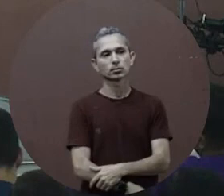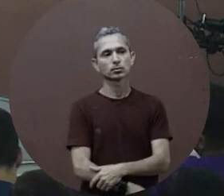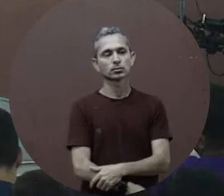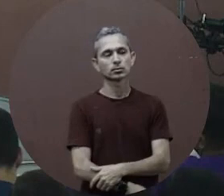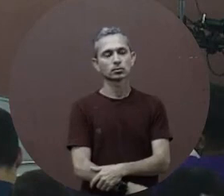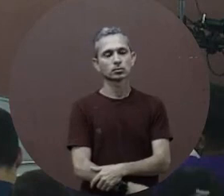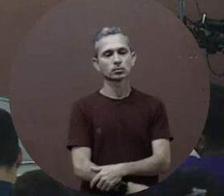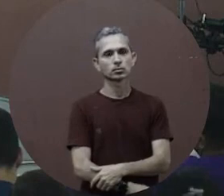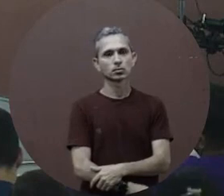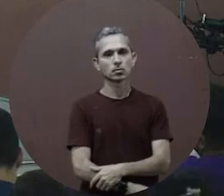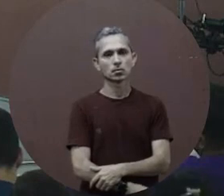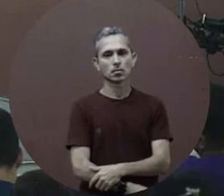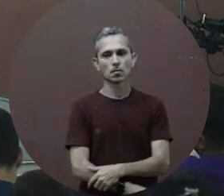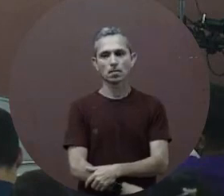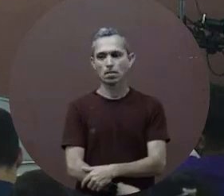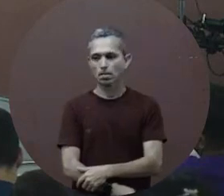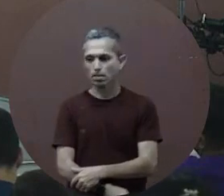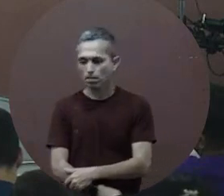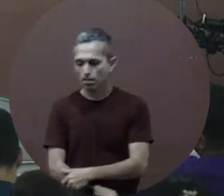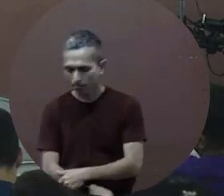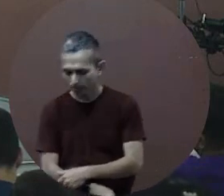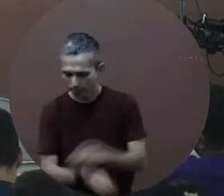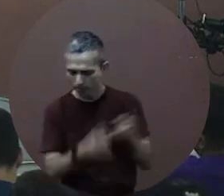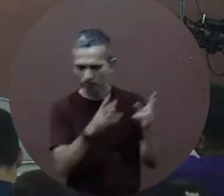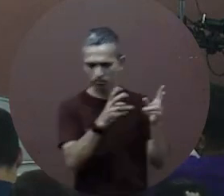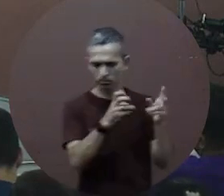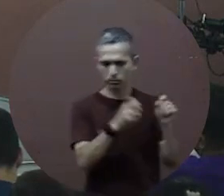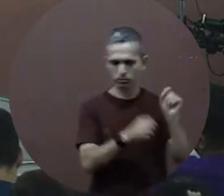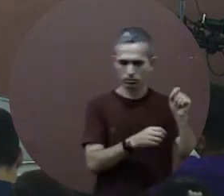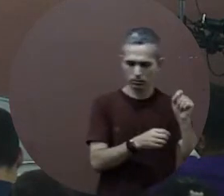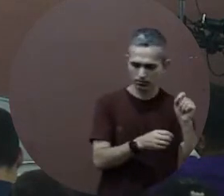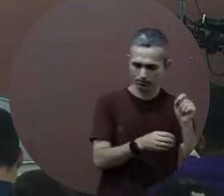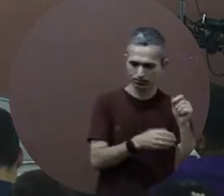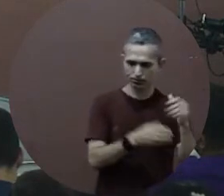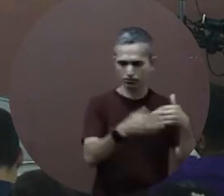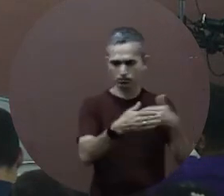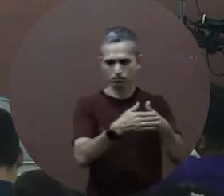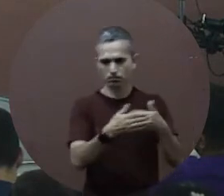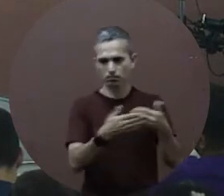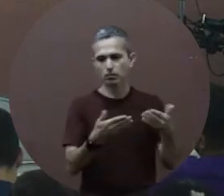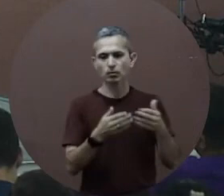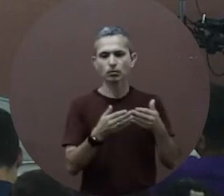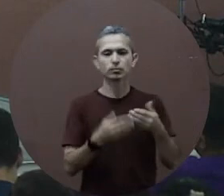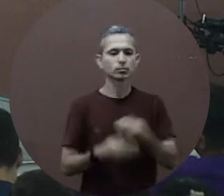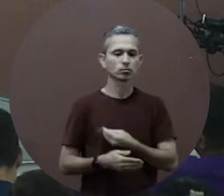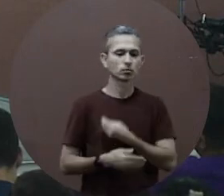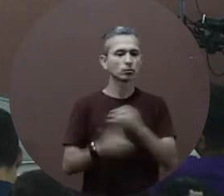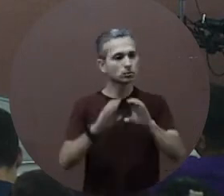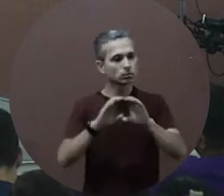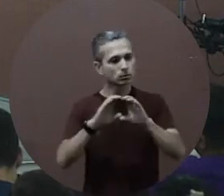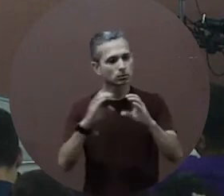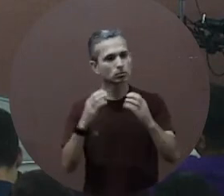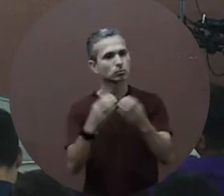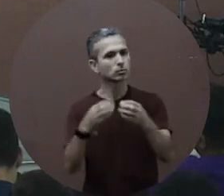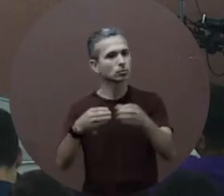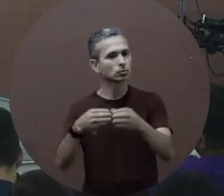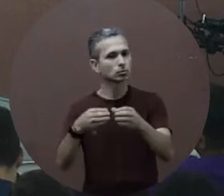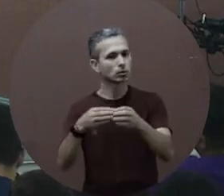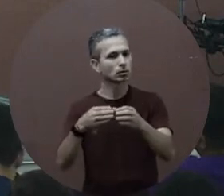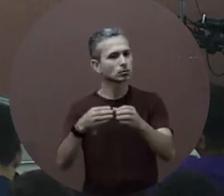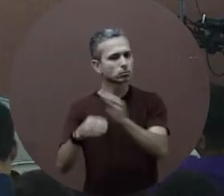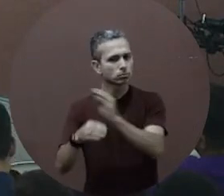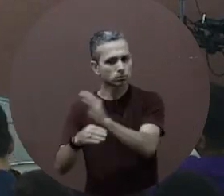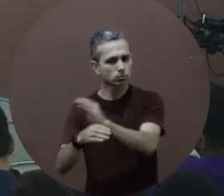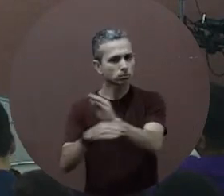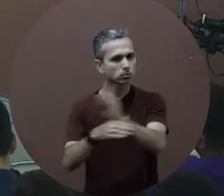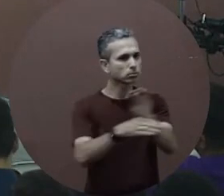O que a gente pode observar, irmãos, até aqui, é que uma vida comunitária é uma vida de cuidar uns dos outros. Mas essa